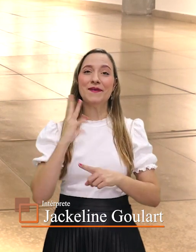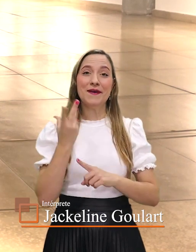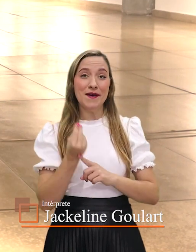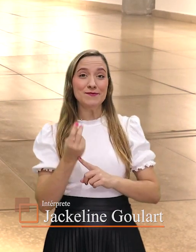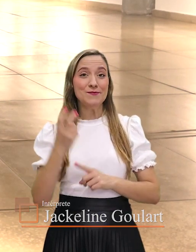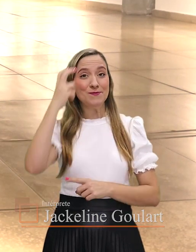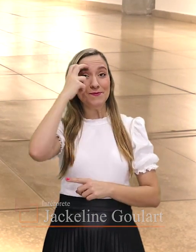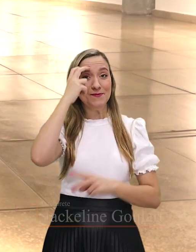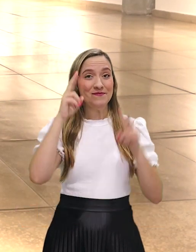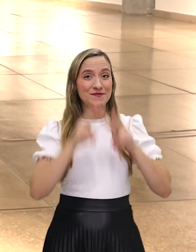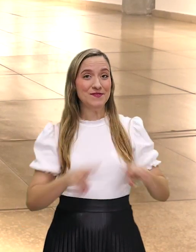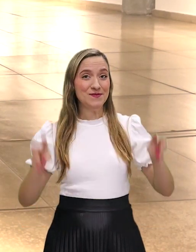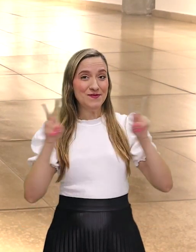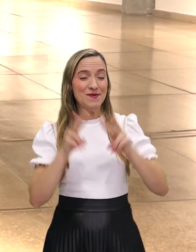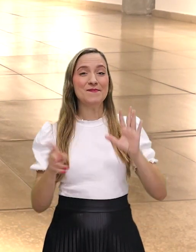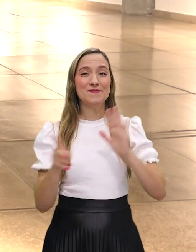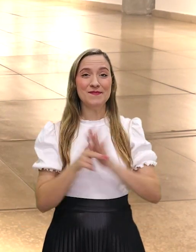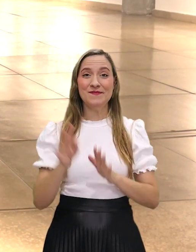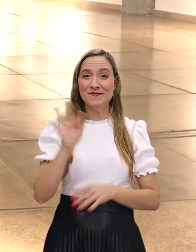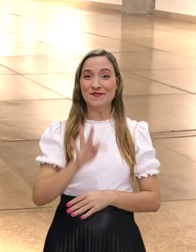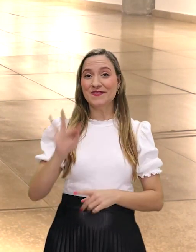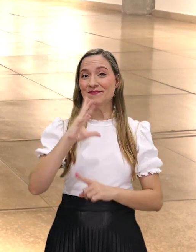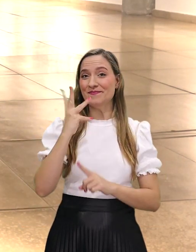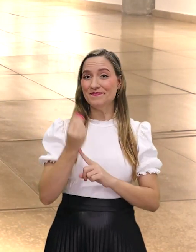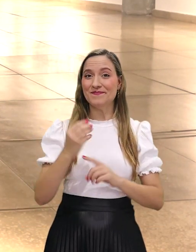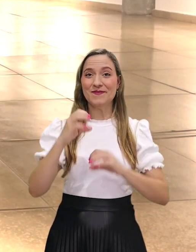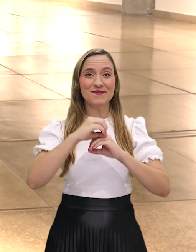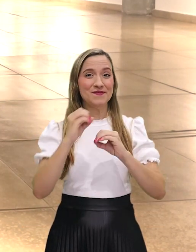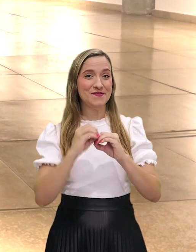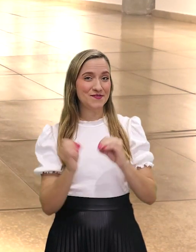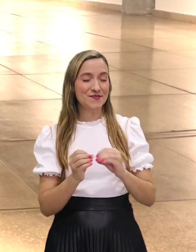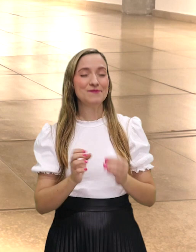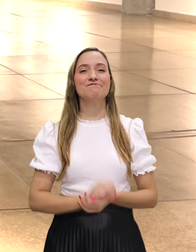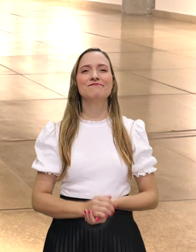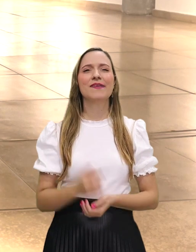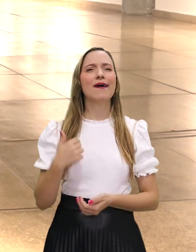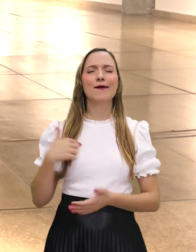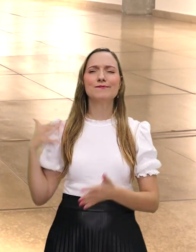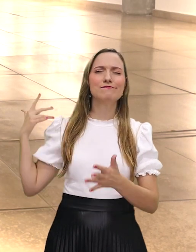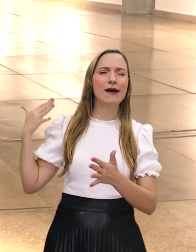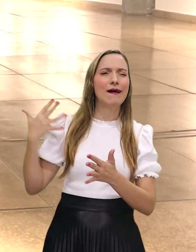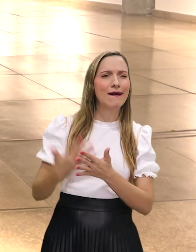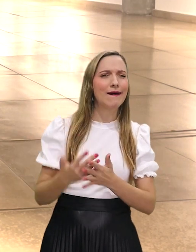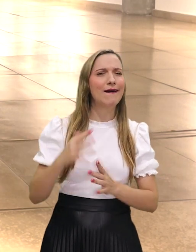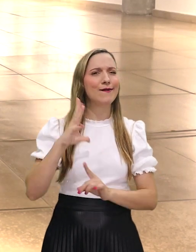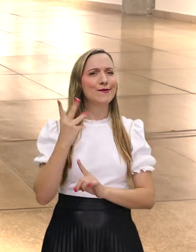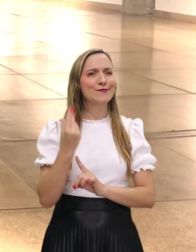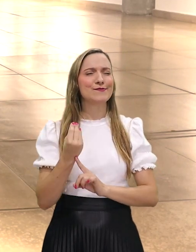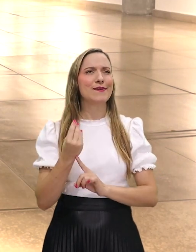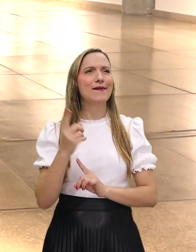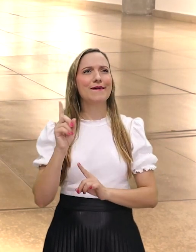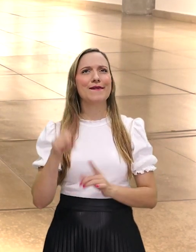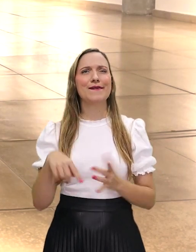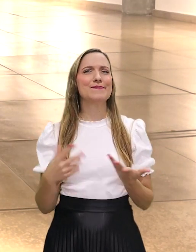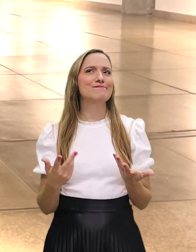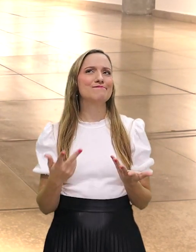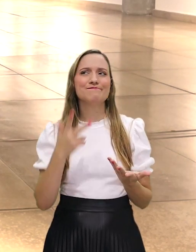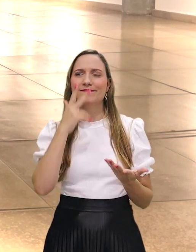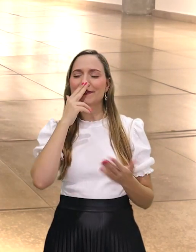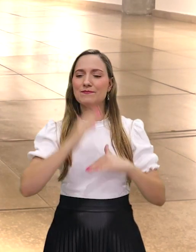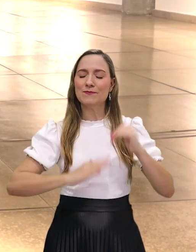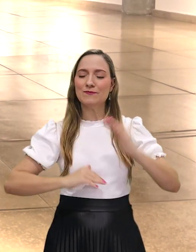Artes, UFG. Meu percurso enquanto artista, ele vem muito, a meu ver, no campo